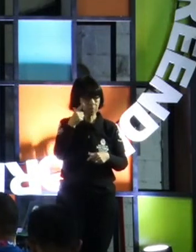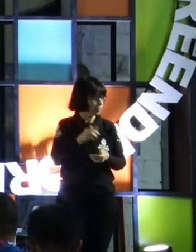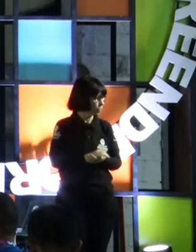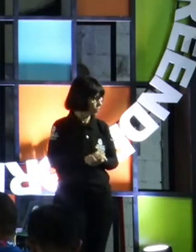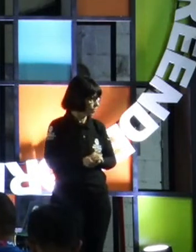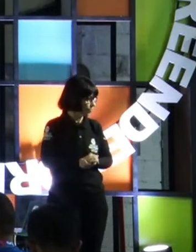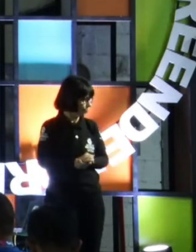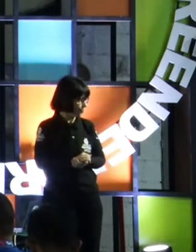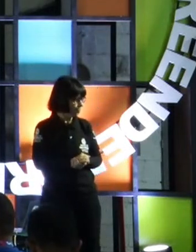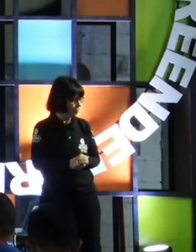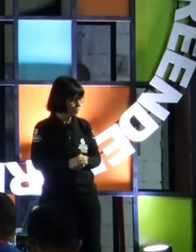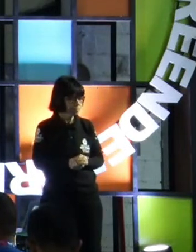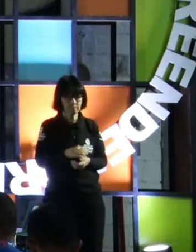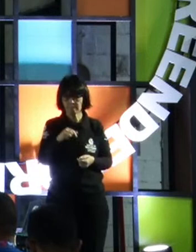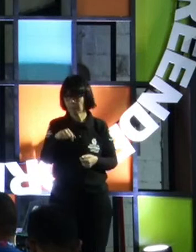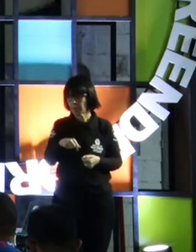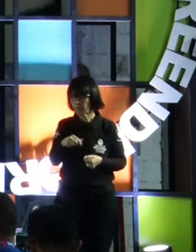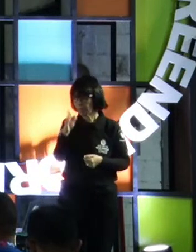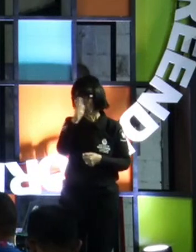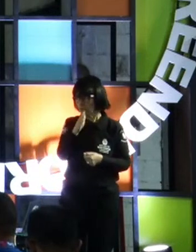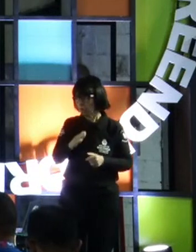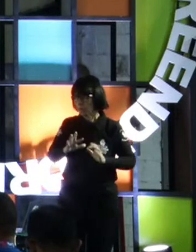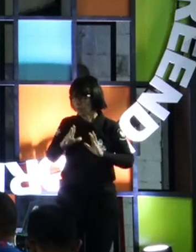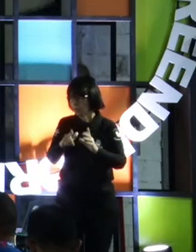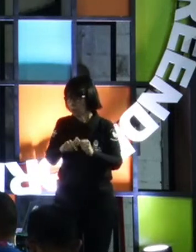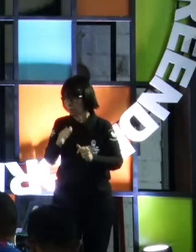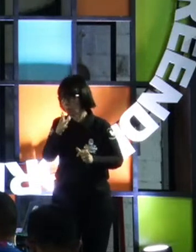Fazer uma patente no Brasil demora muito.